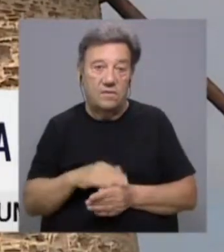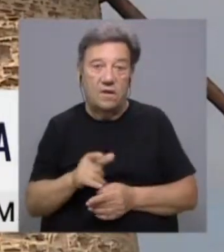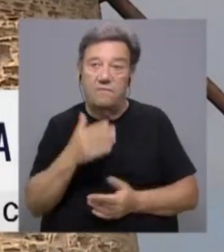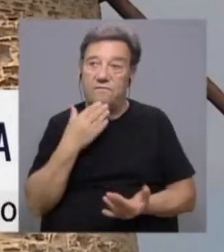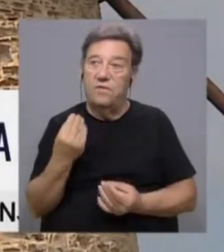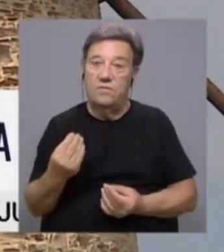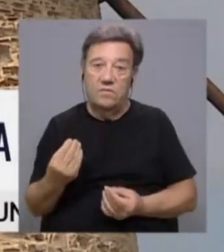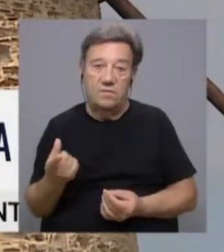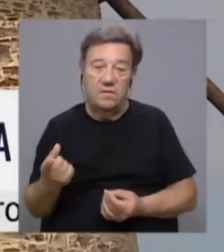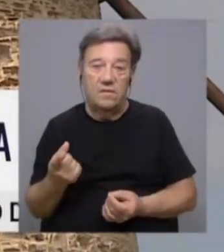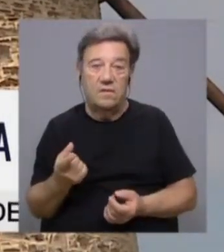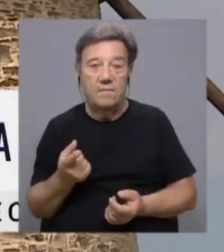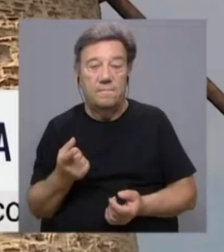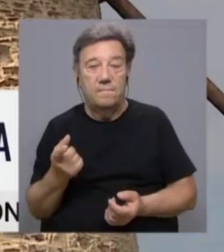vento